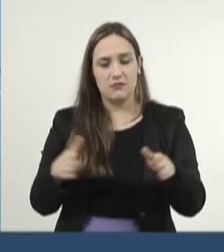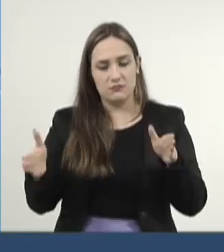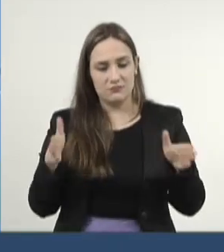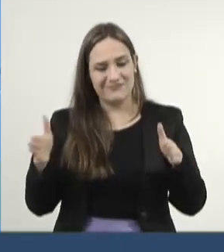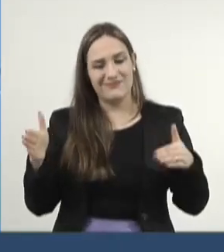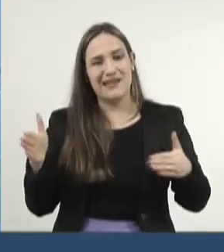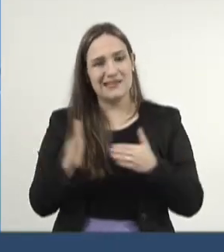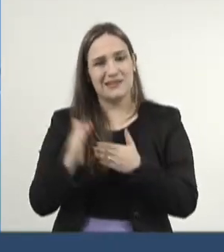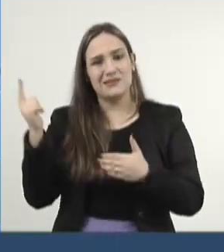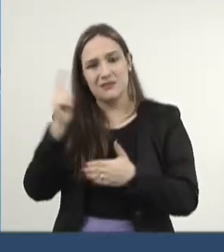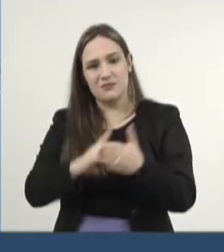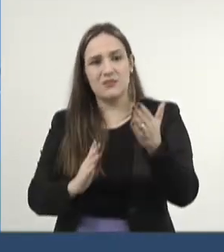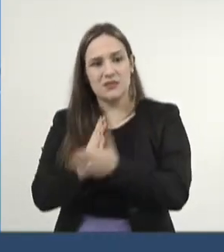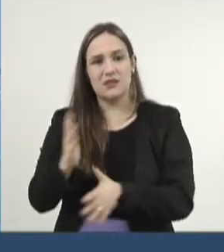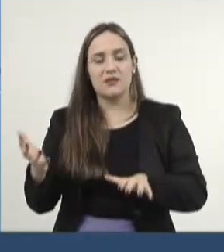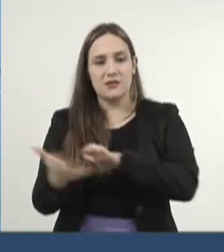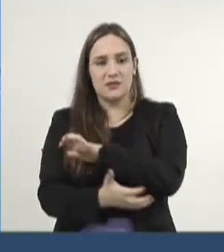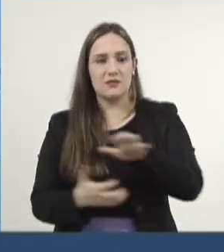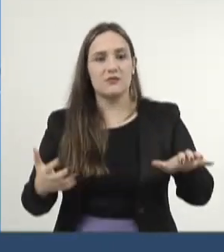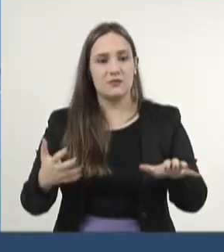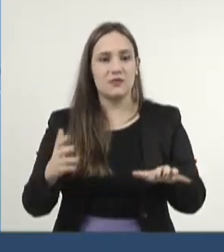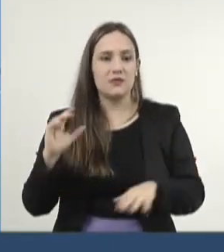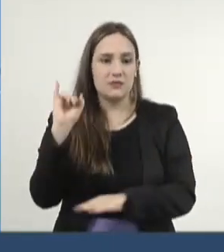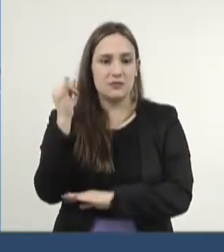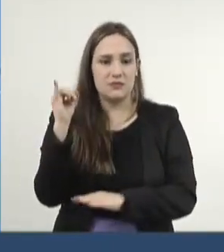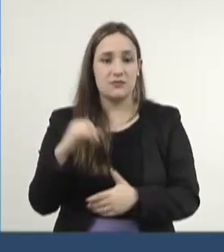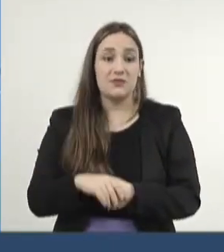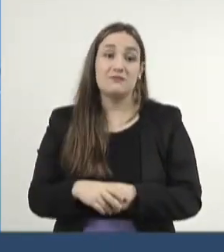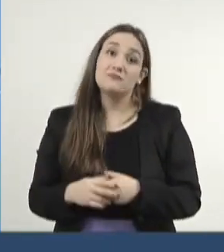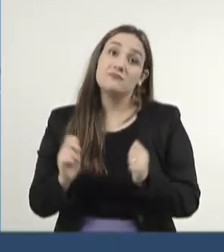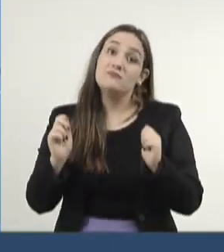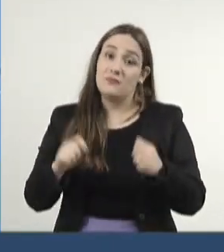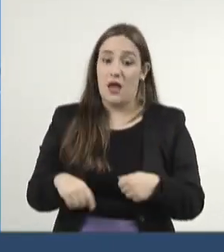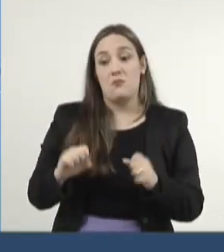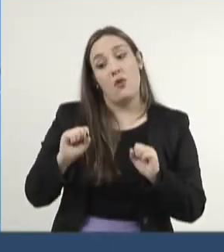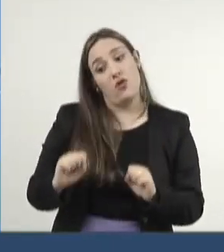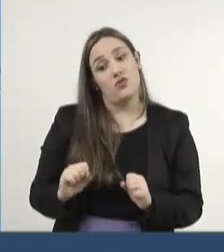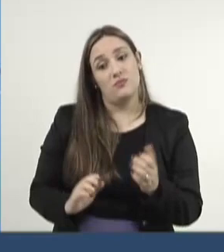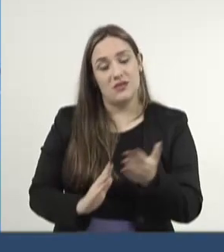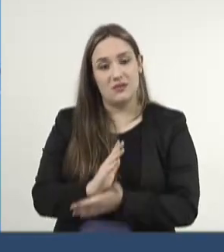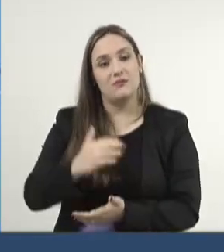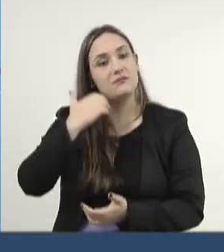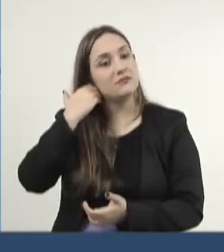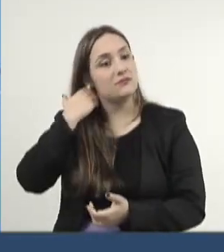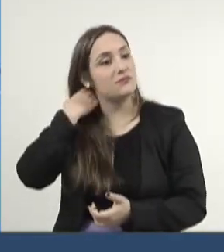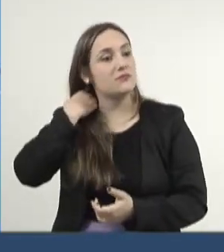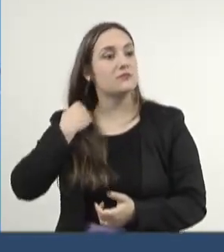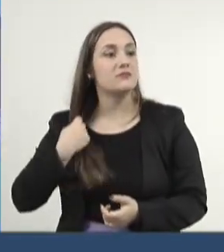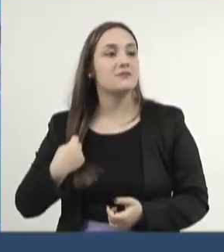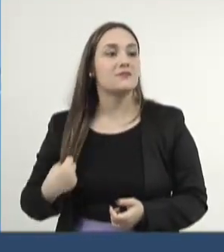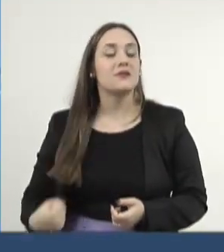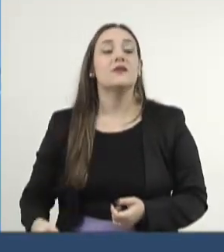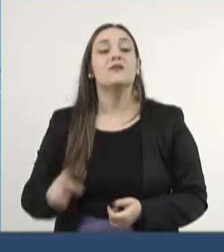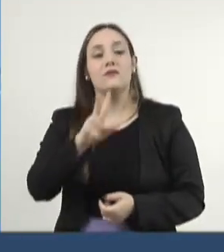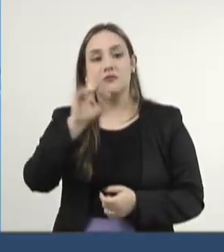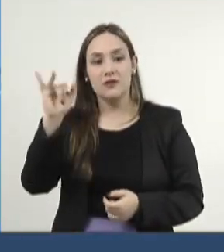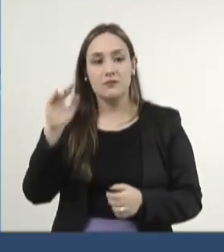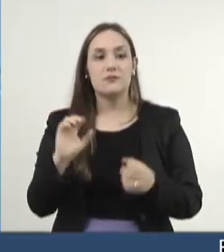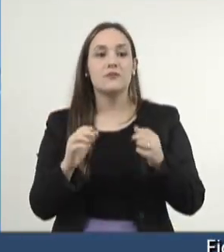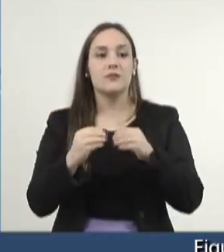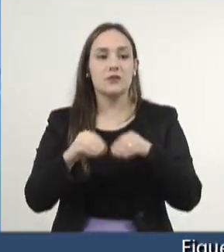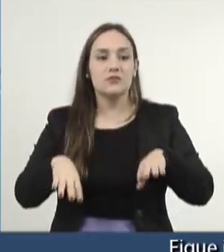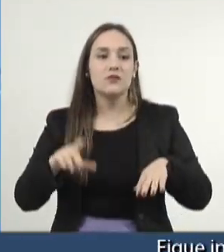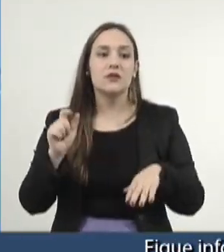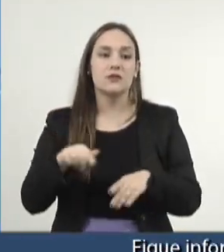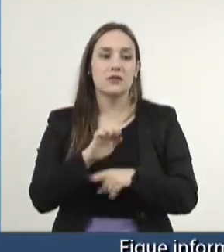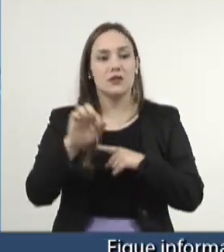que seja aprovada a reforma tributária. Como existe a possibilidade de aprovar, e aí vai prejudicar, sob maneira, o estado nosso que produz